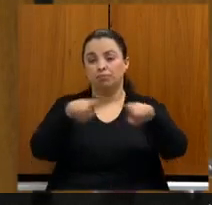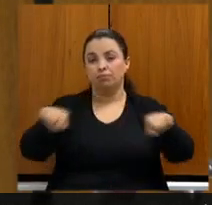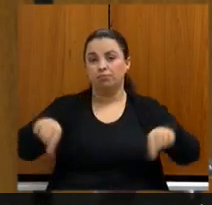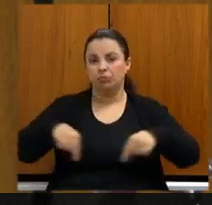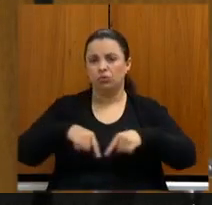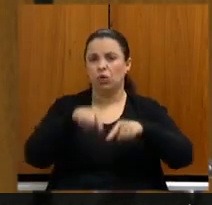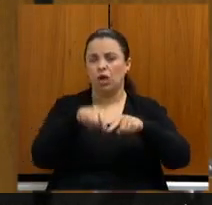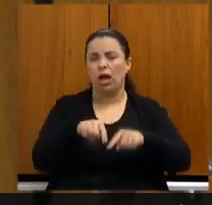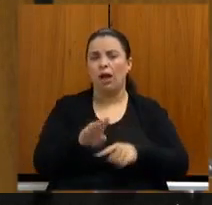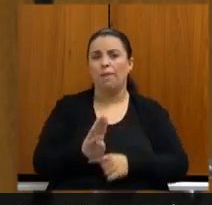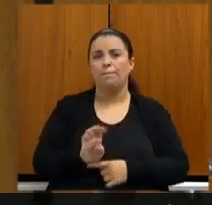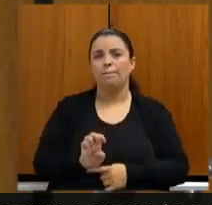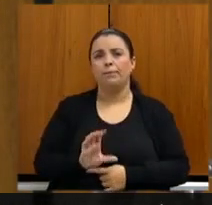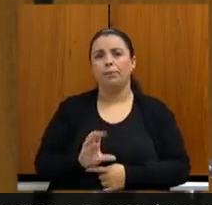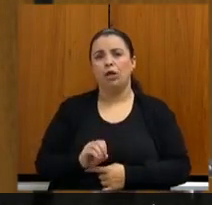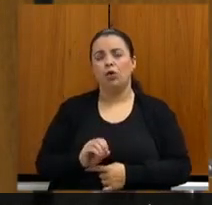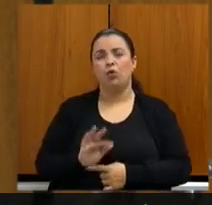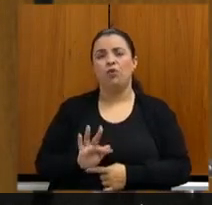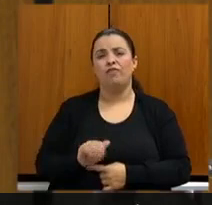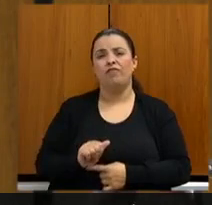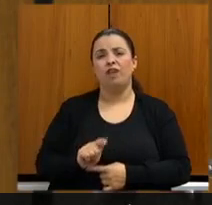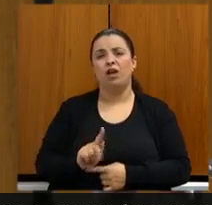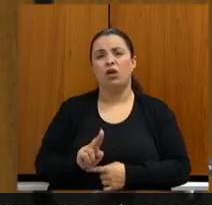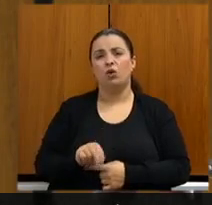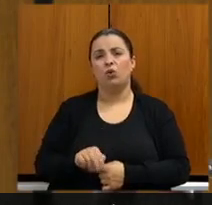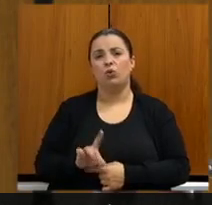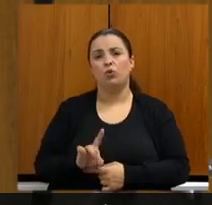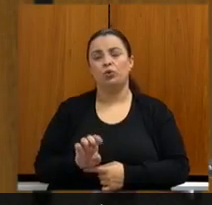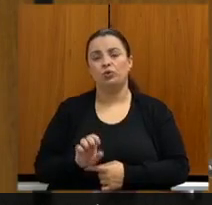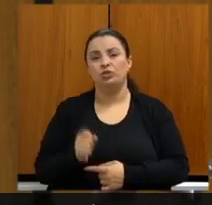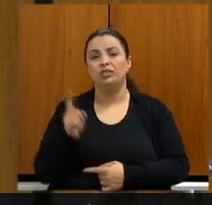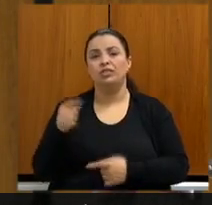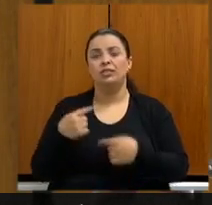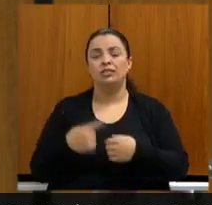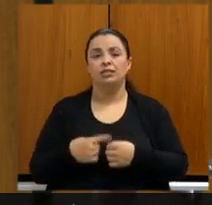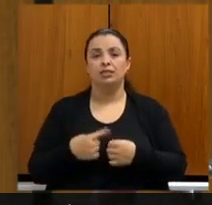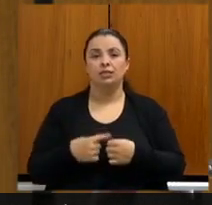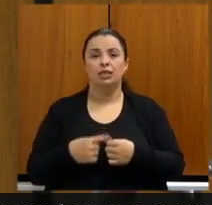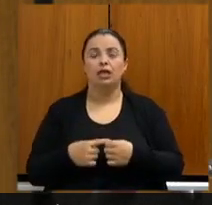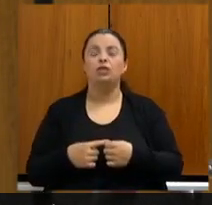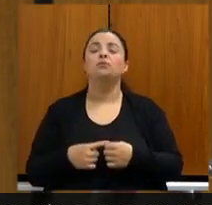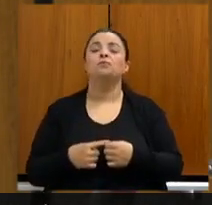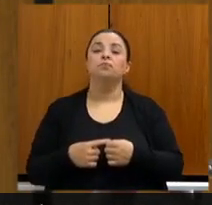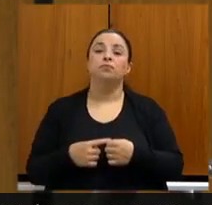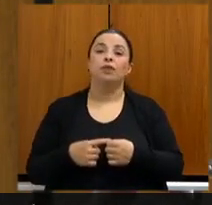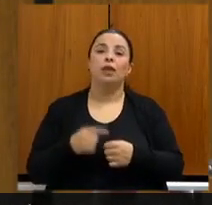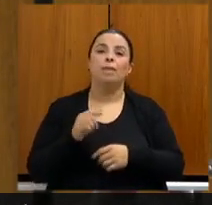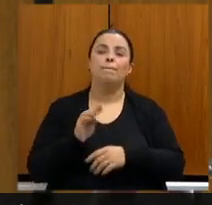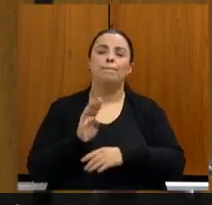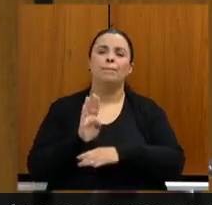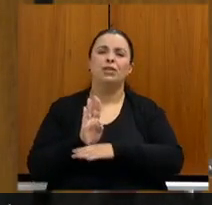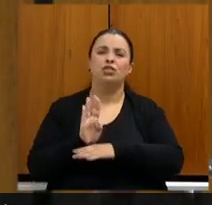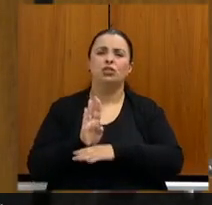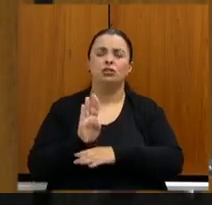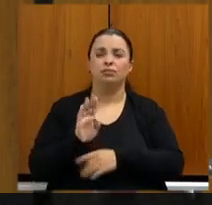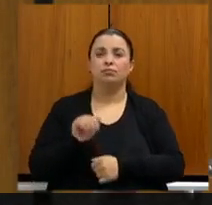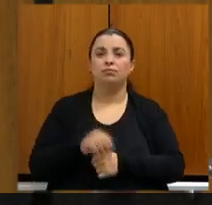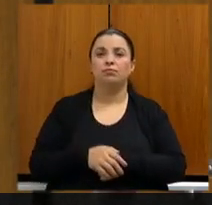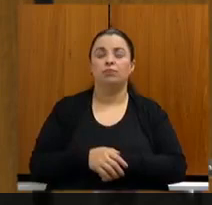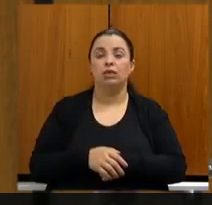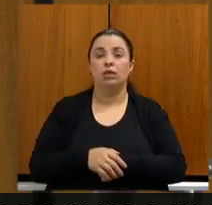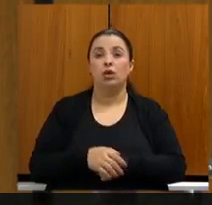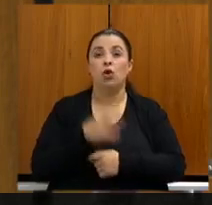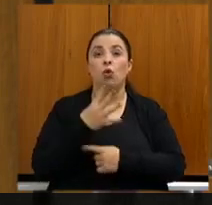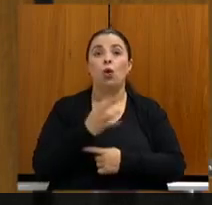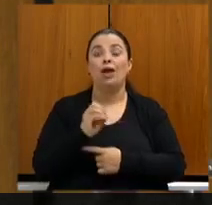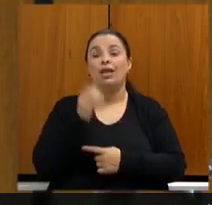da Beco Fagundes lá em Betim também e quem está falando que mais de 40 família estavam tendo suas casas derrubadas para a construção de um